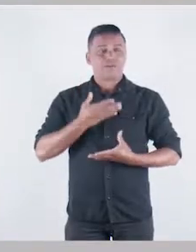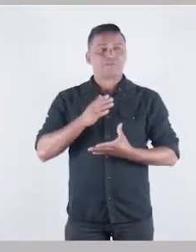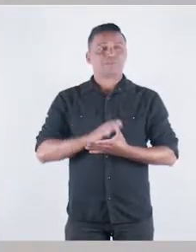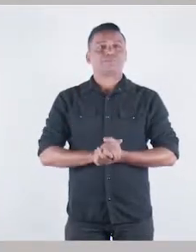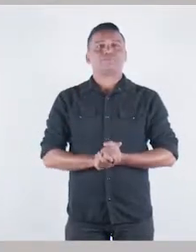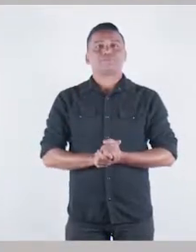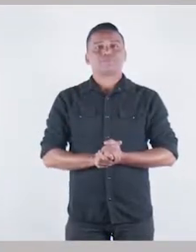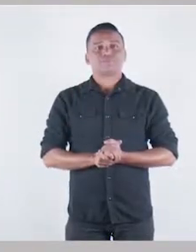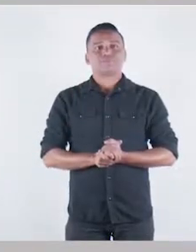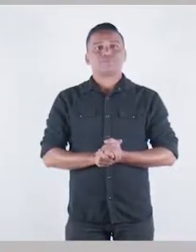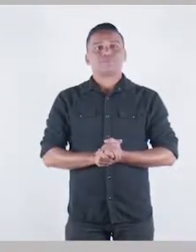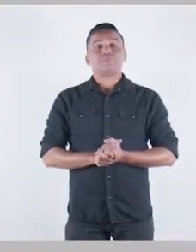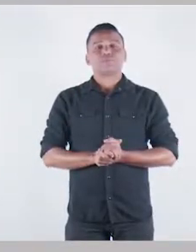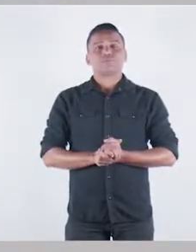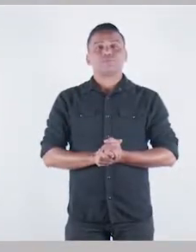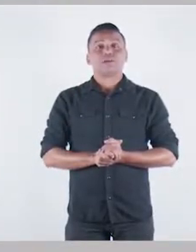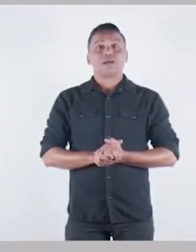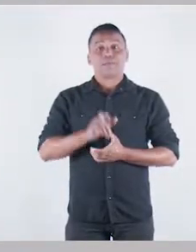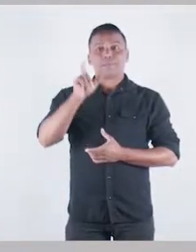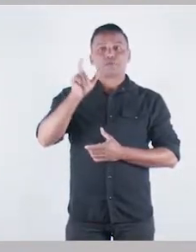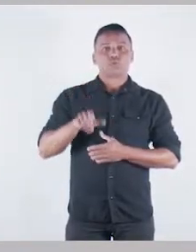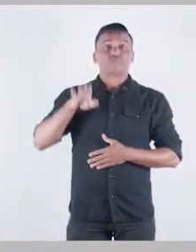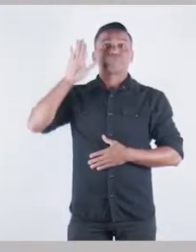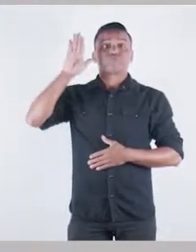é Com Testemunhas.